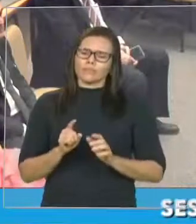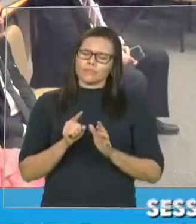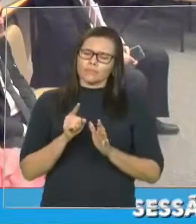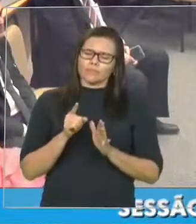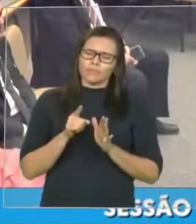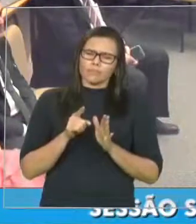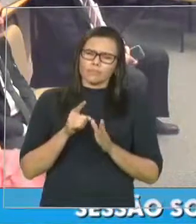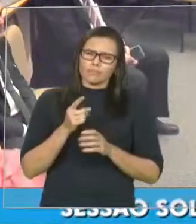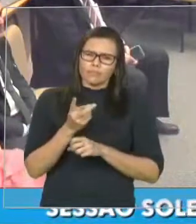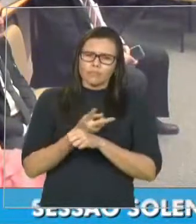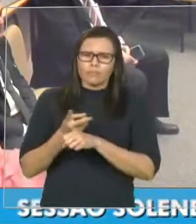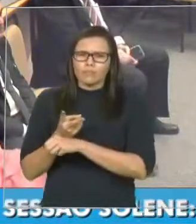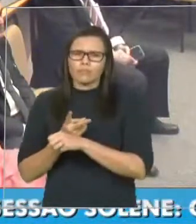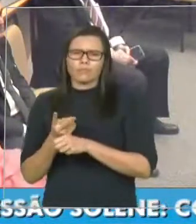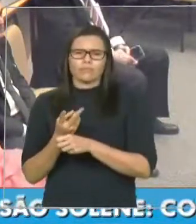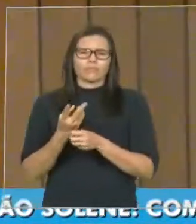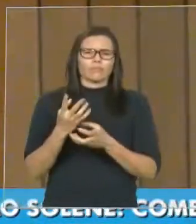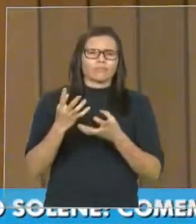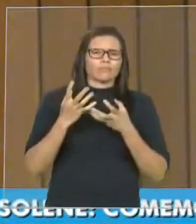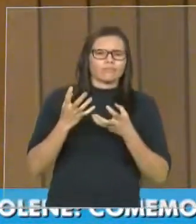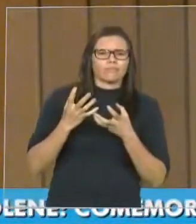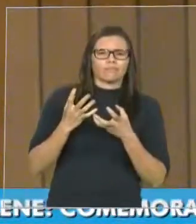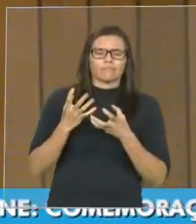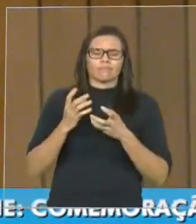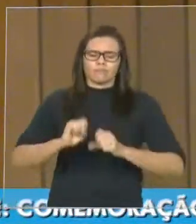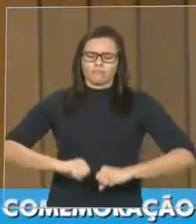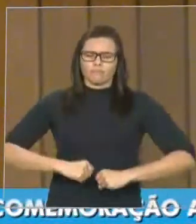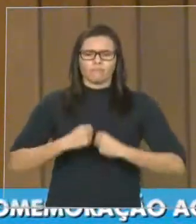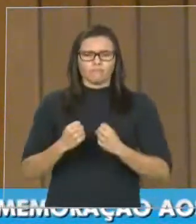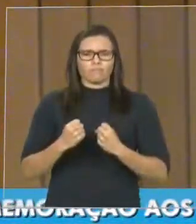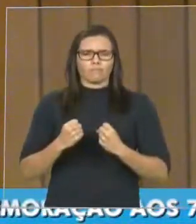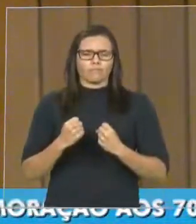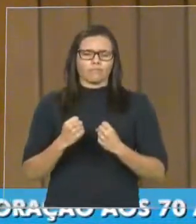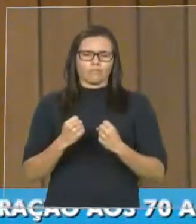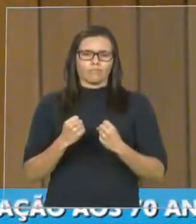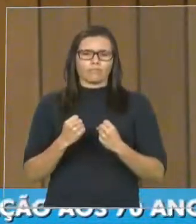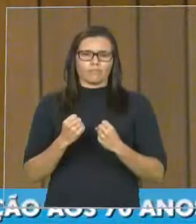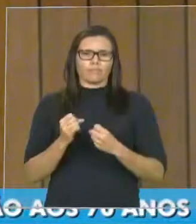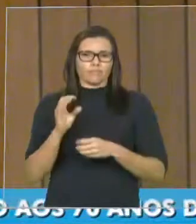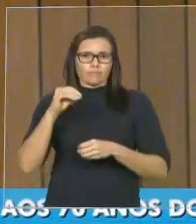mais efetiva. O programa TCE em Ação, que